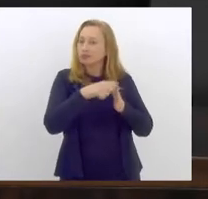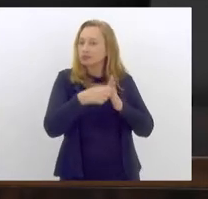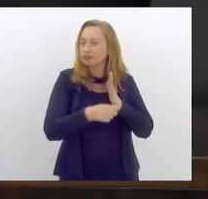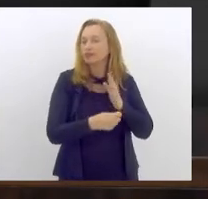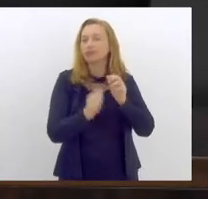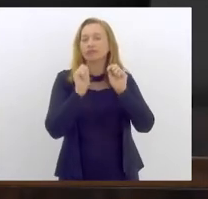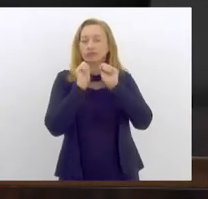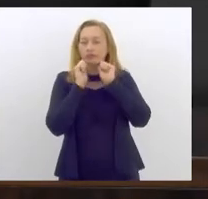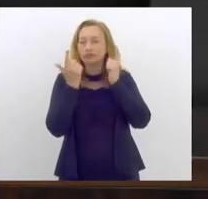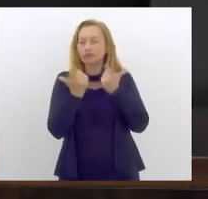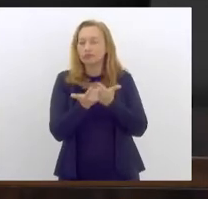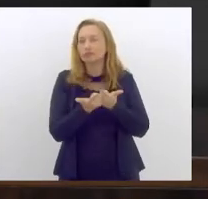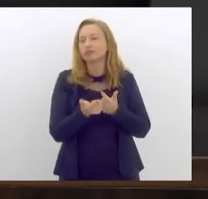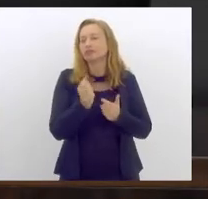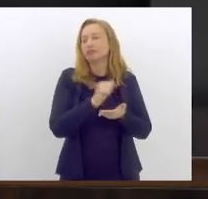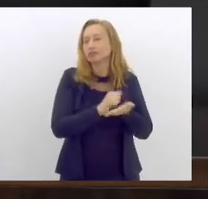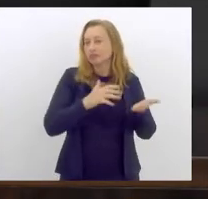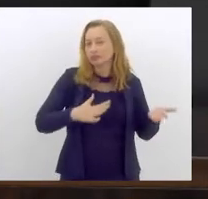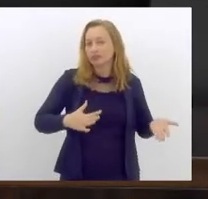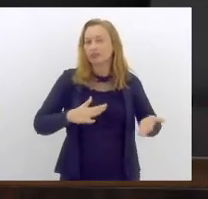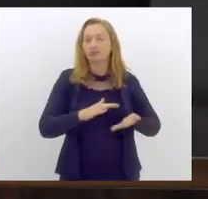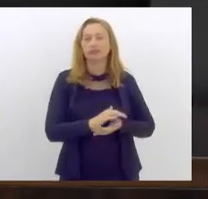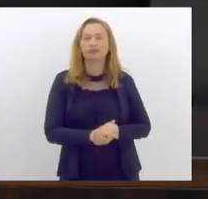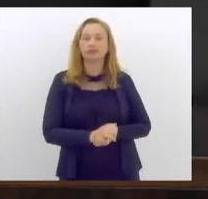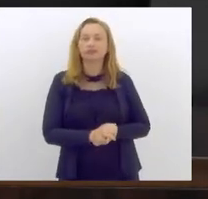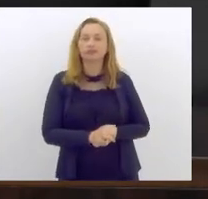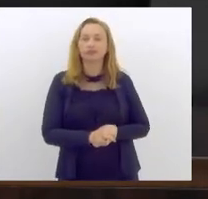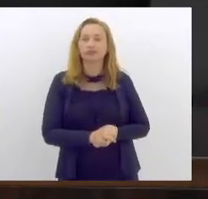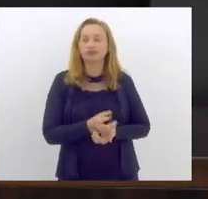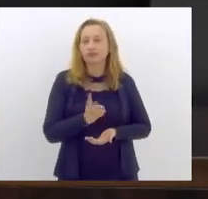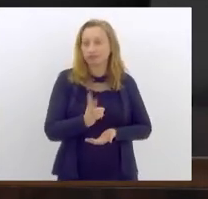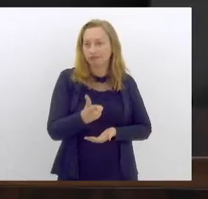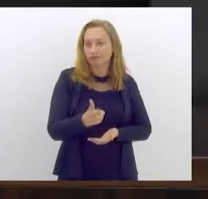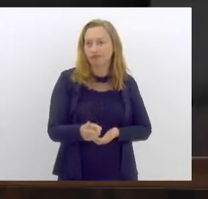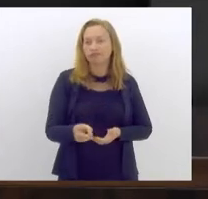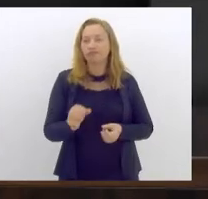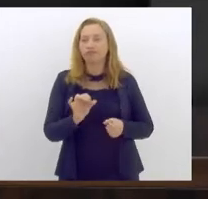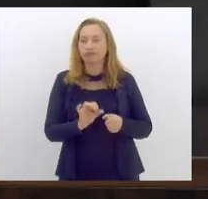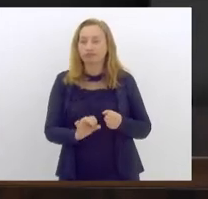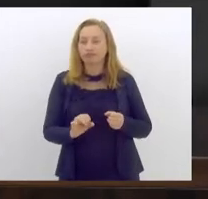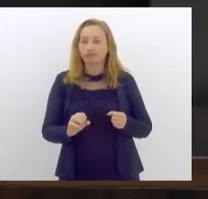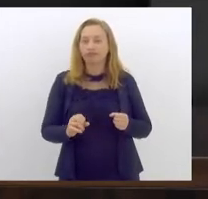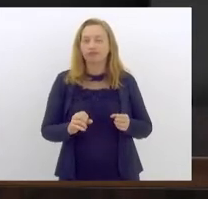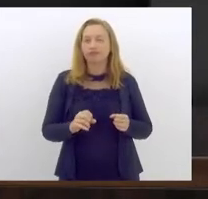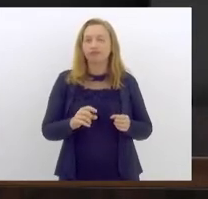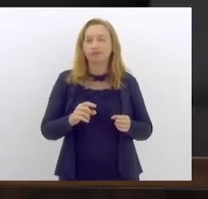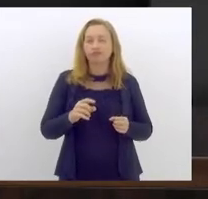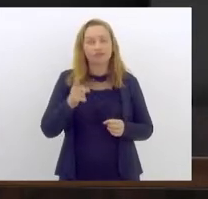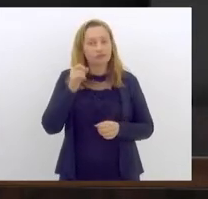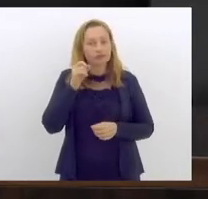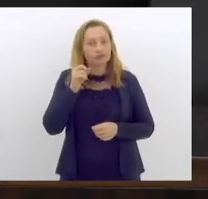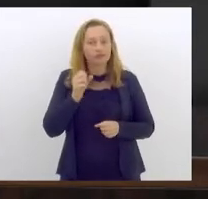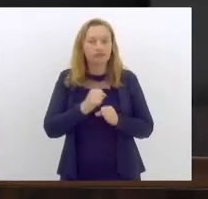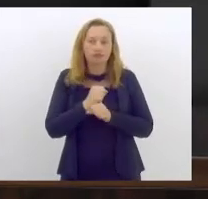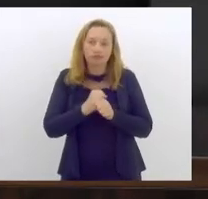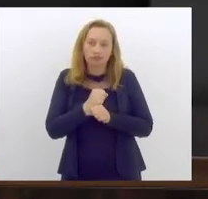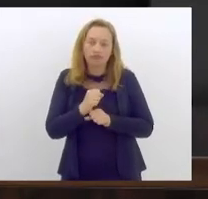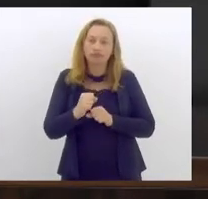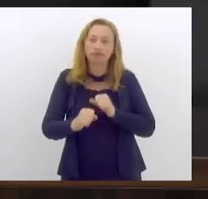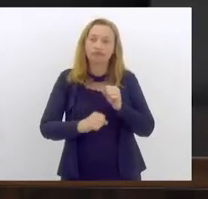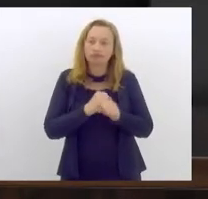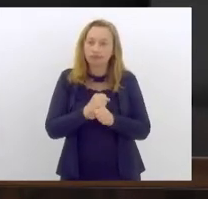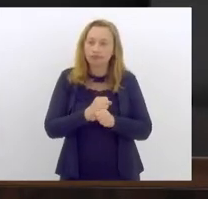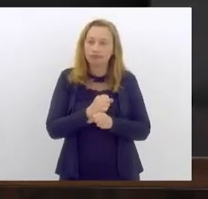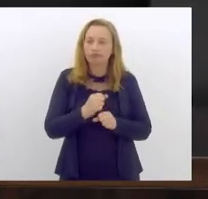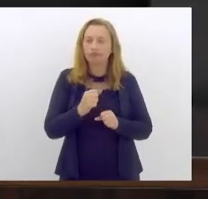essa essa atividade que sempre foi feita assim o ano inteiro né desculpe